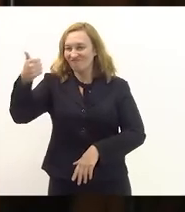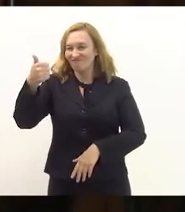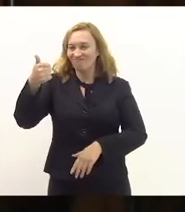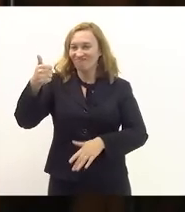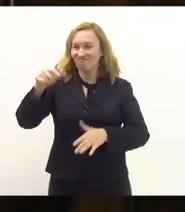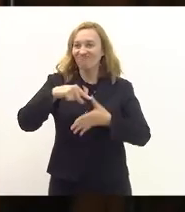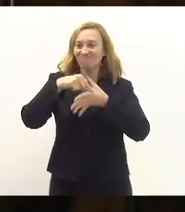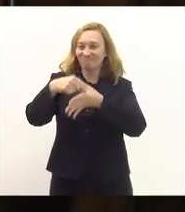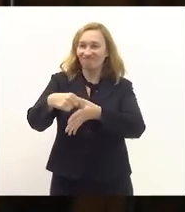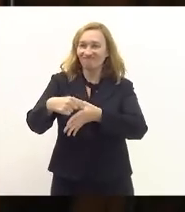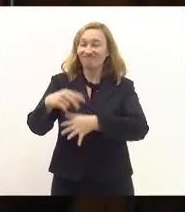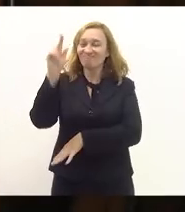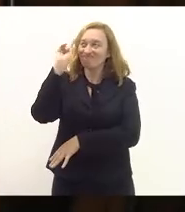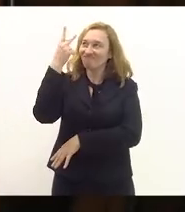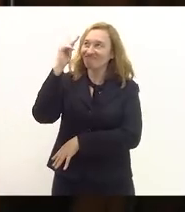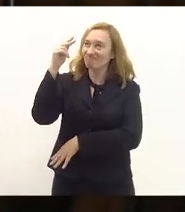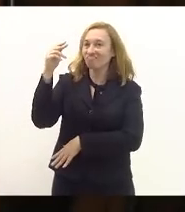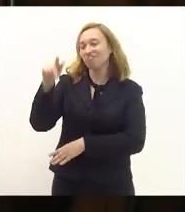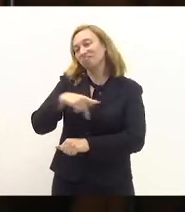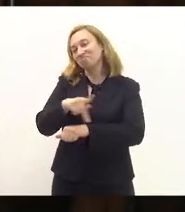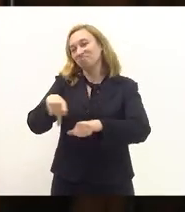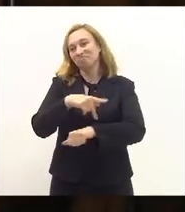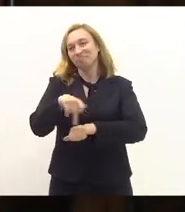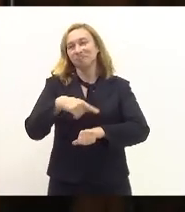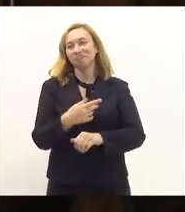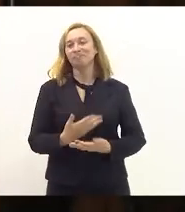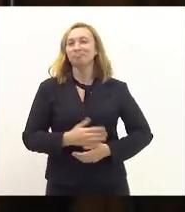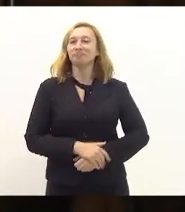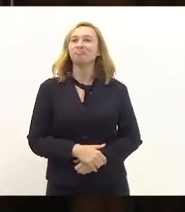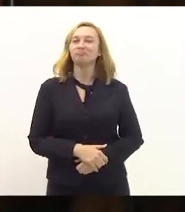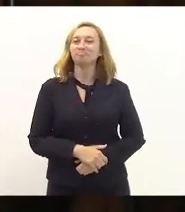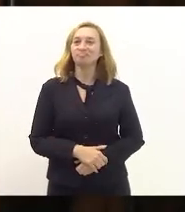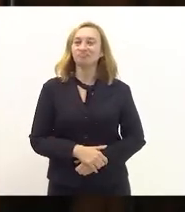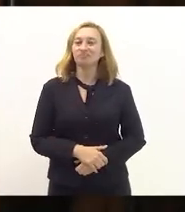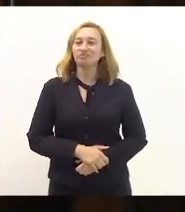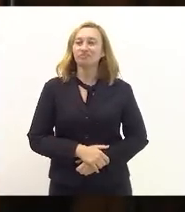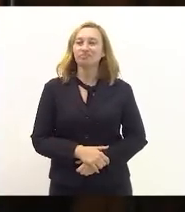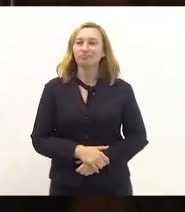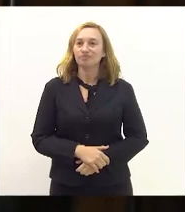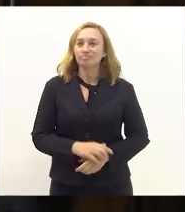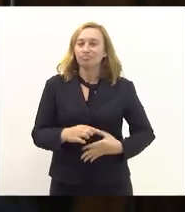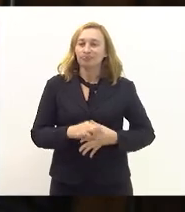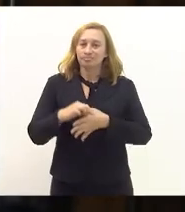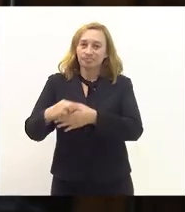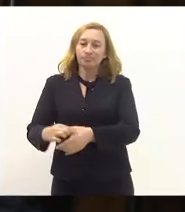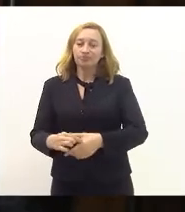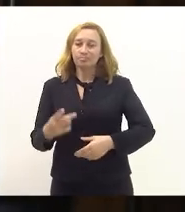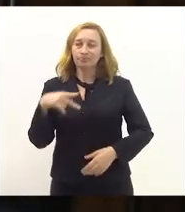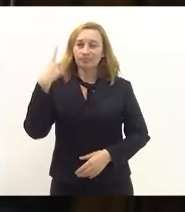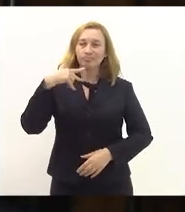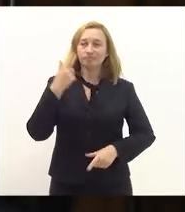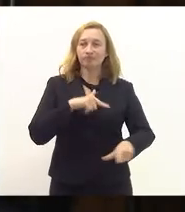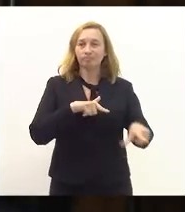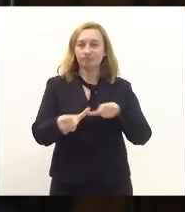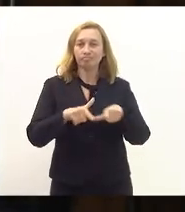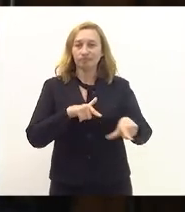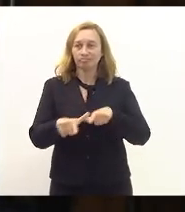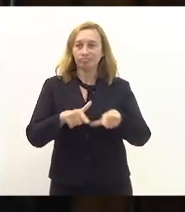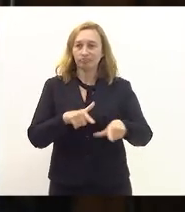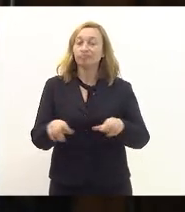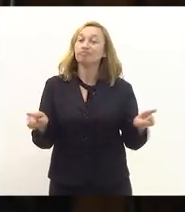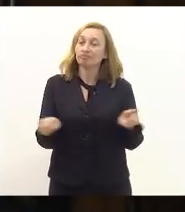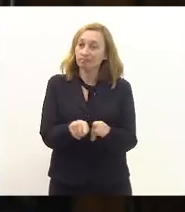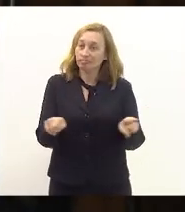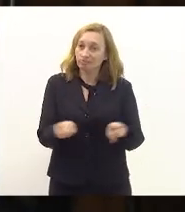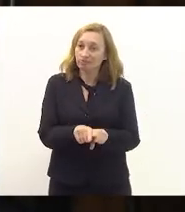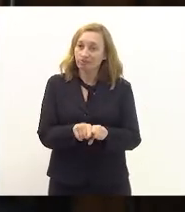populares da história desse país, a liderança política do trabalhismo e também